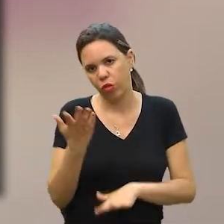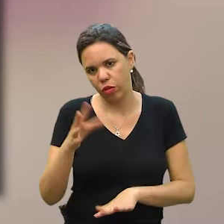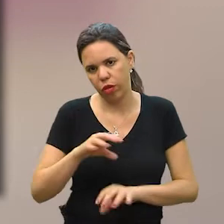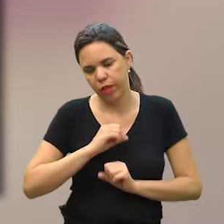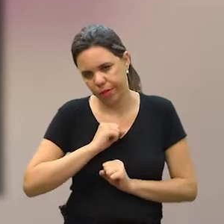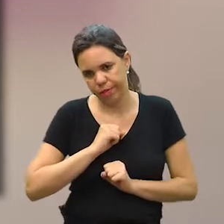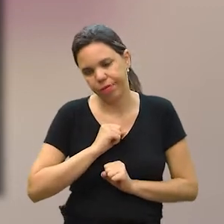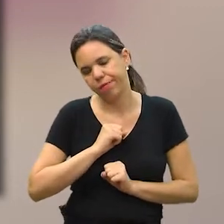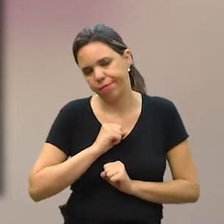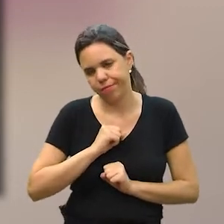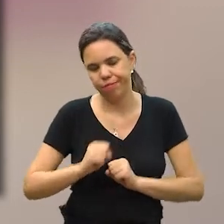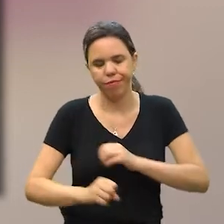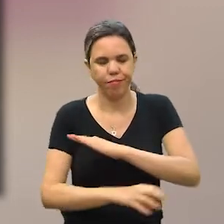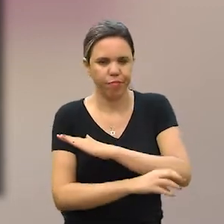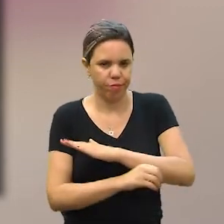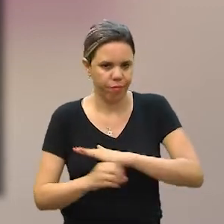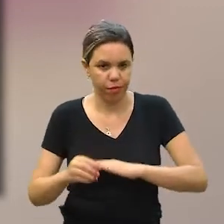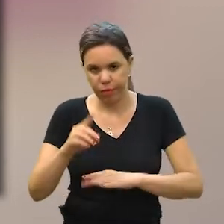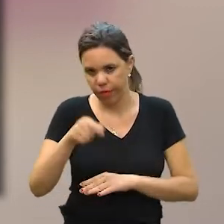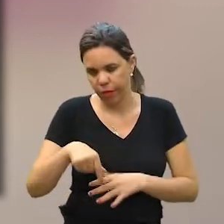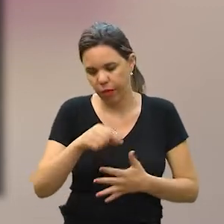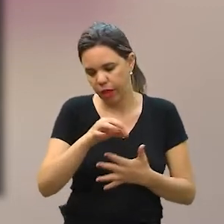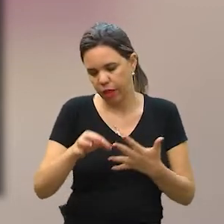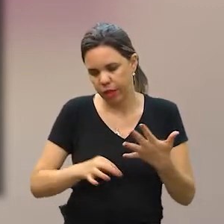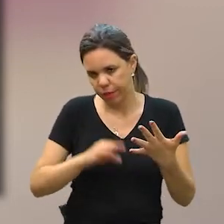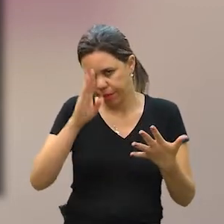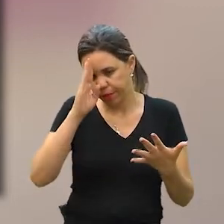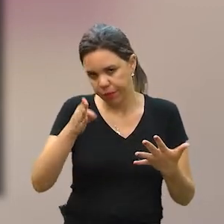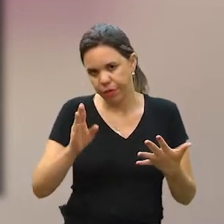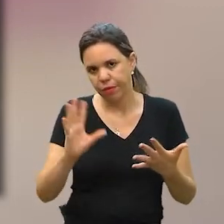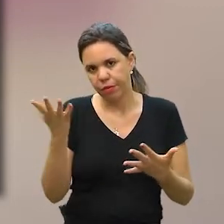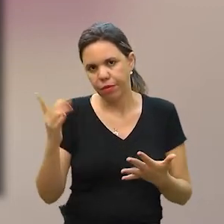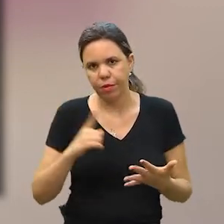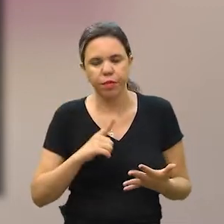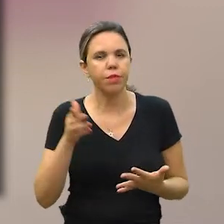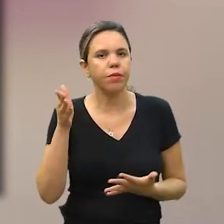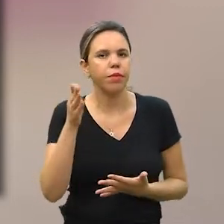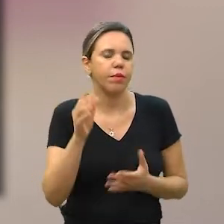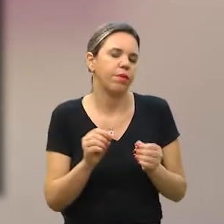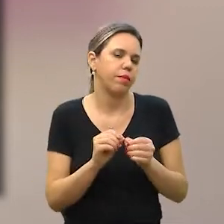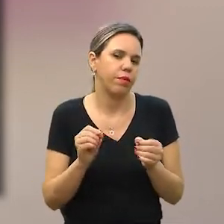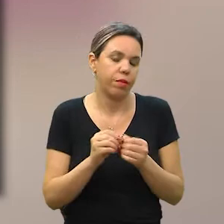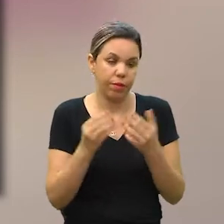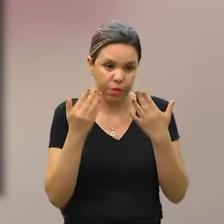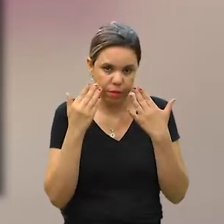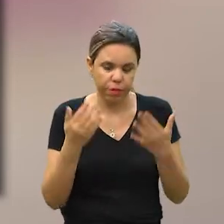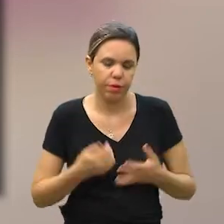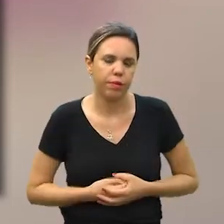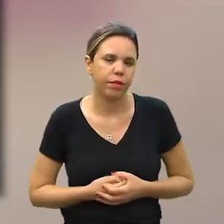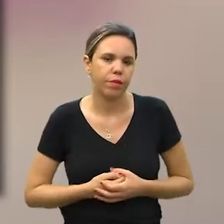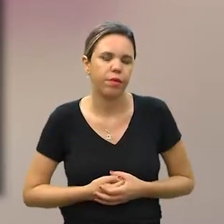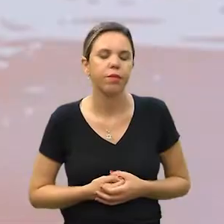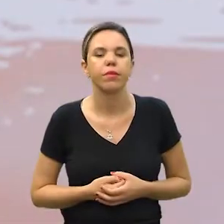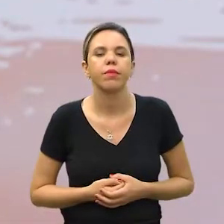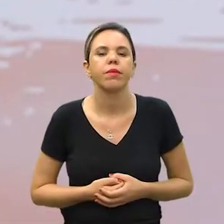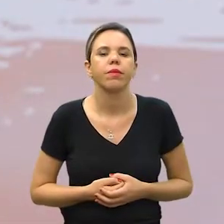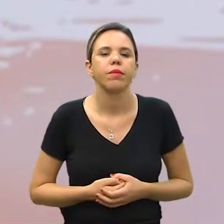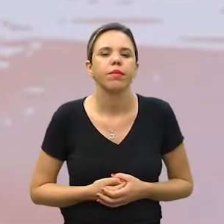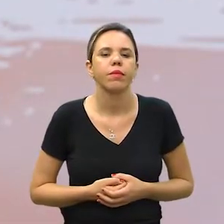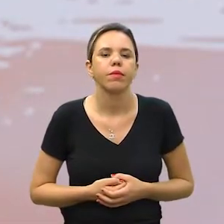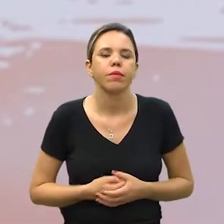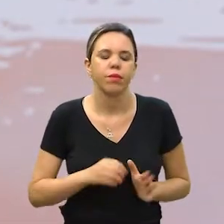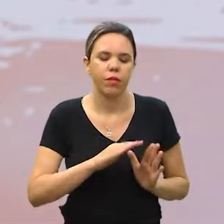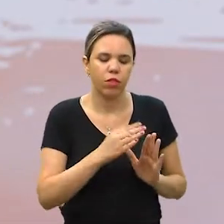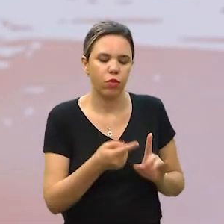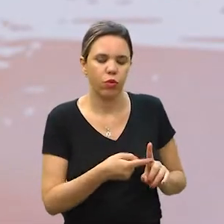hemorroidária, não é? Então, essas seriam as principais tromboses aí que a gente tem se deparado, não é? E essa